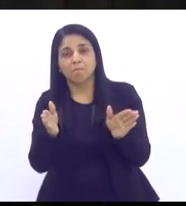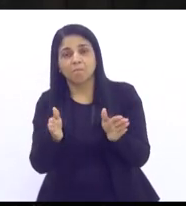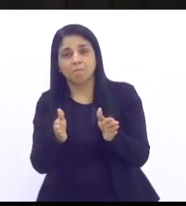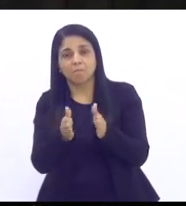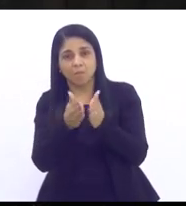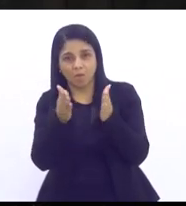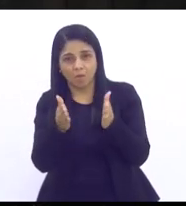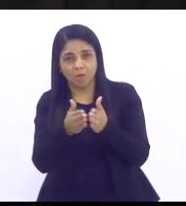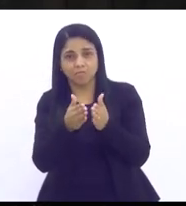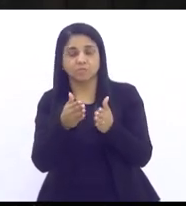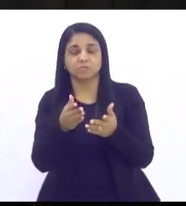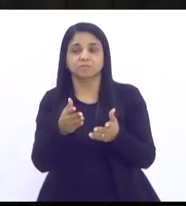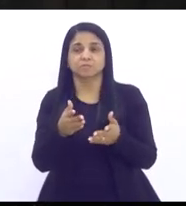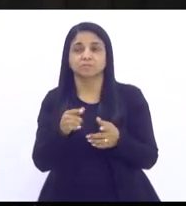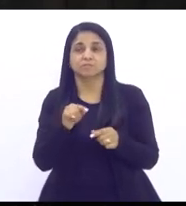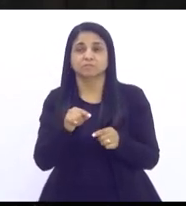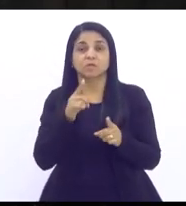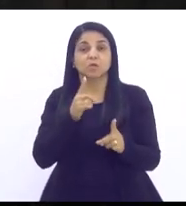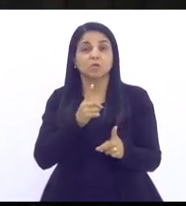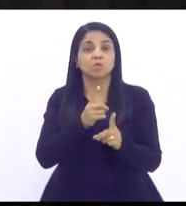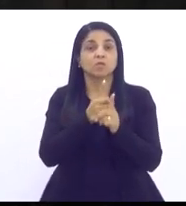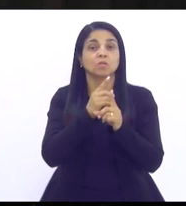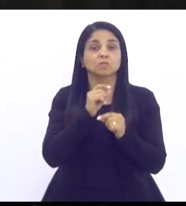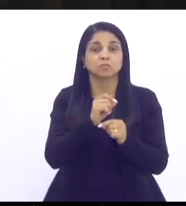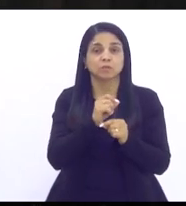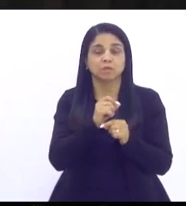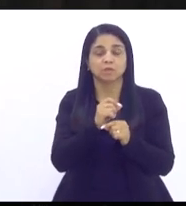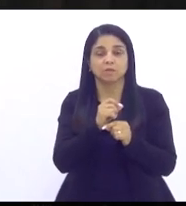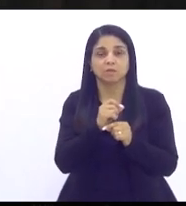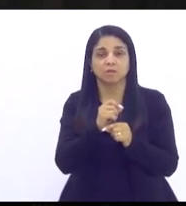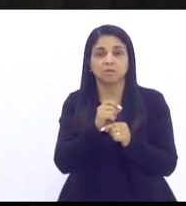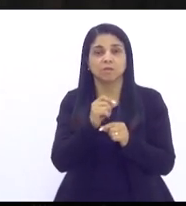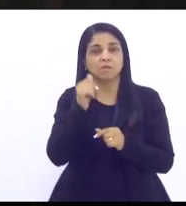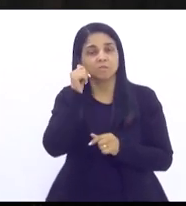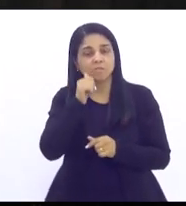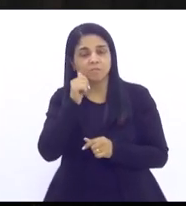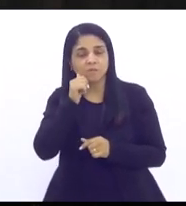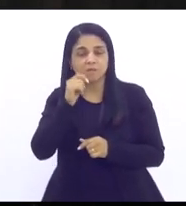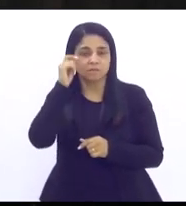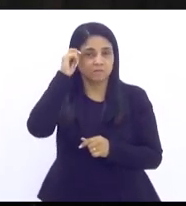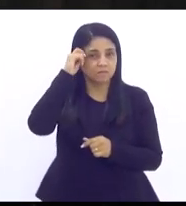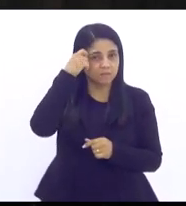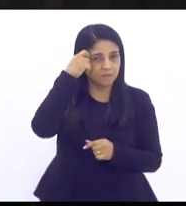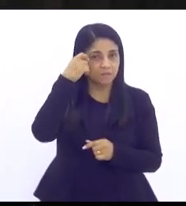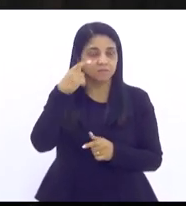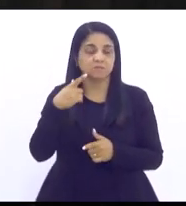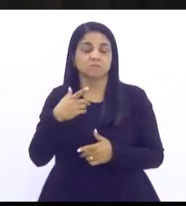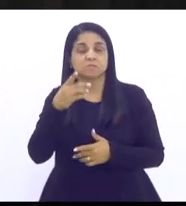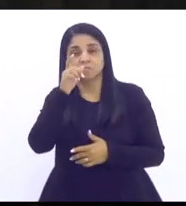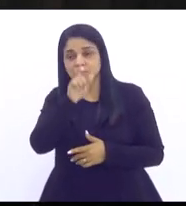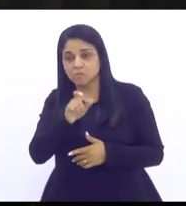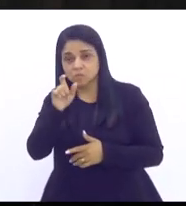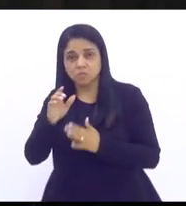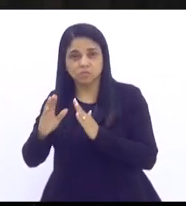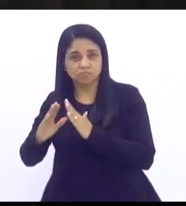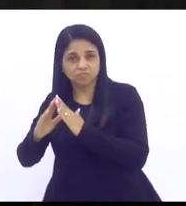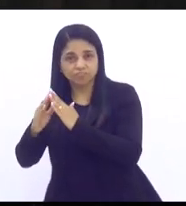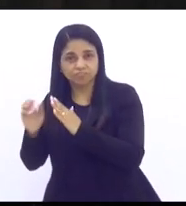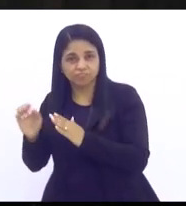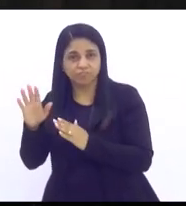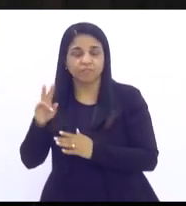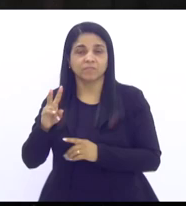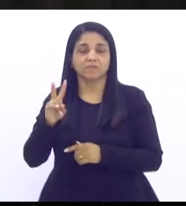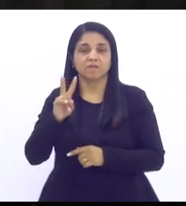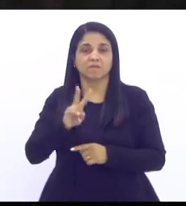sem muito susto, encontram-se majoritariamente mulheres negras, pessoas periféricas, são